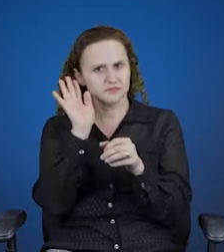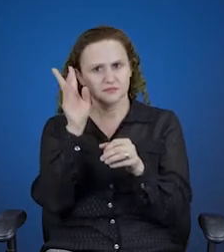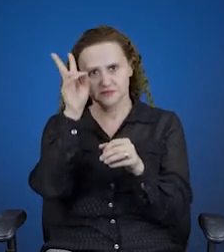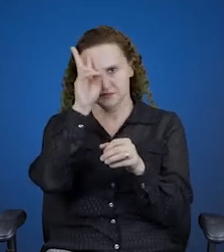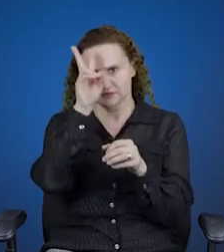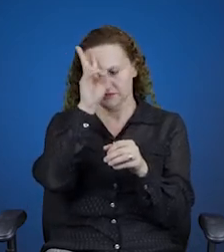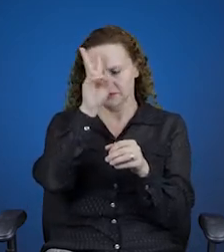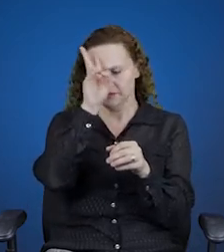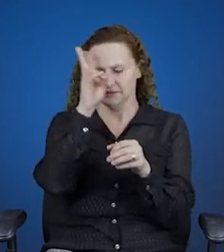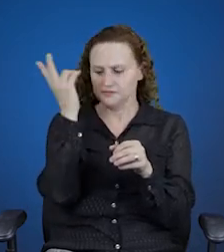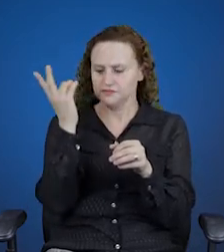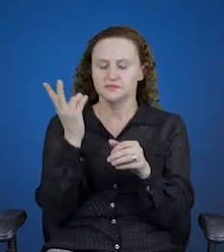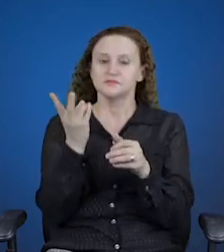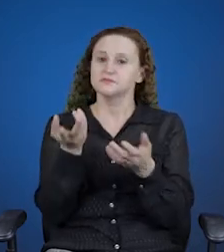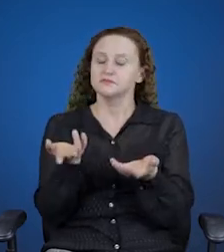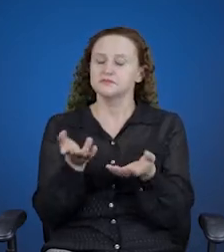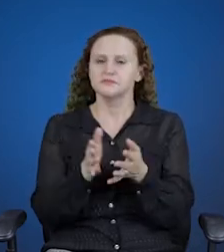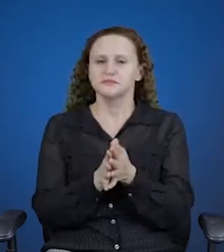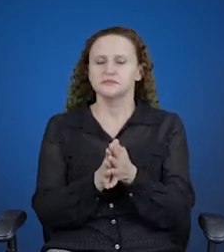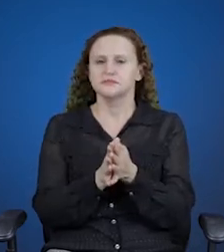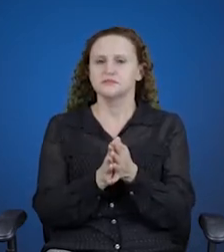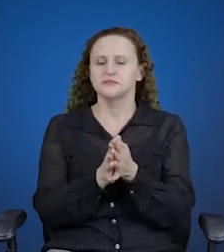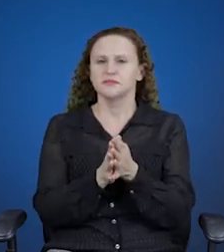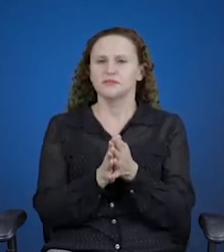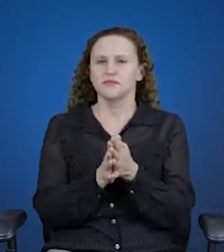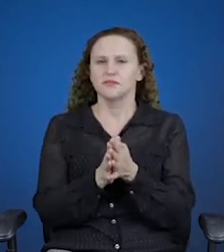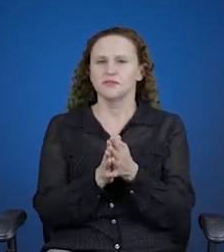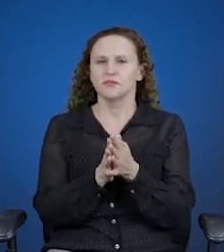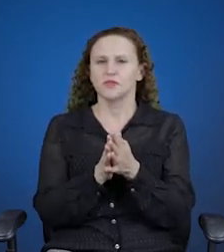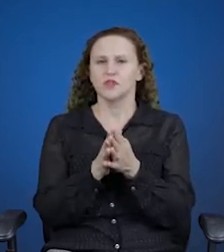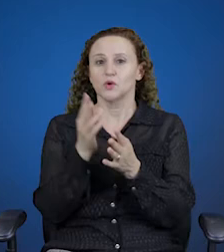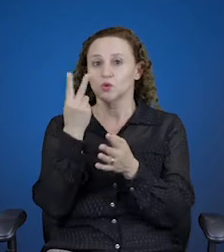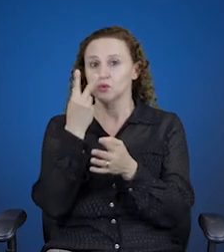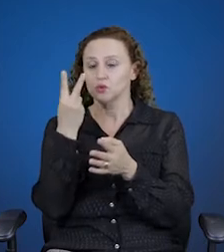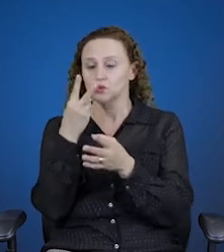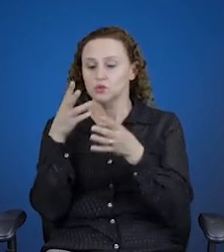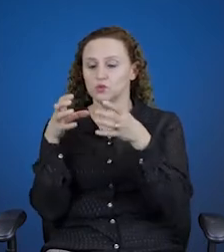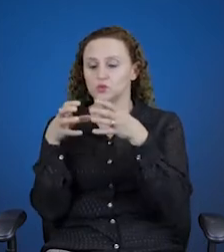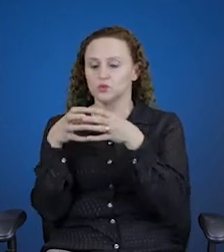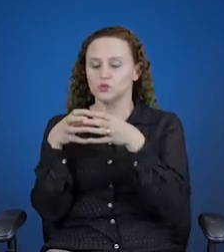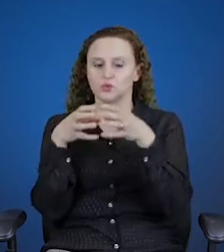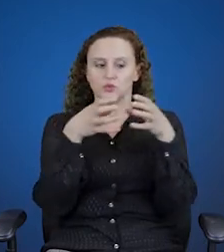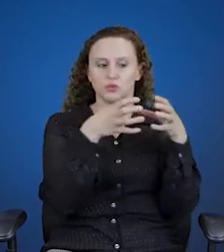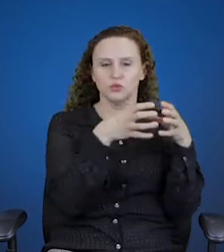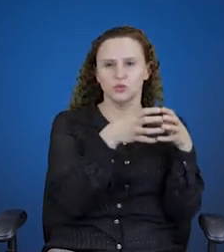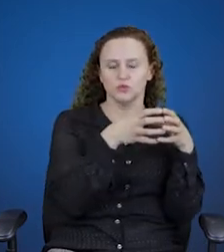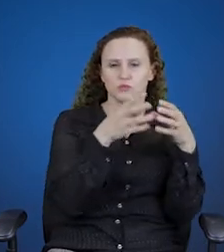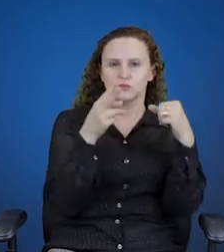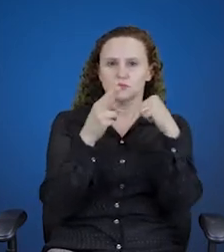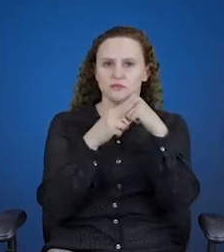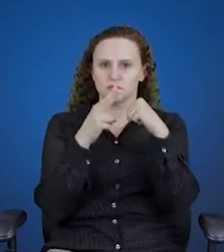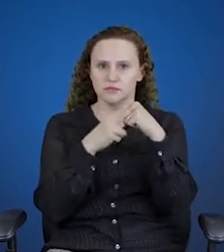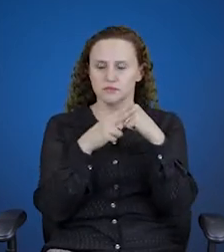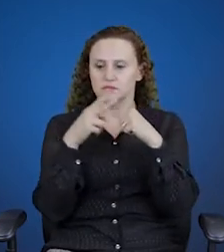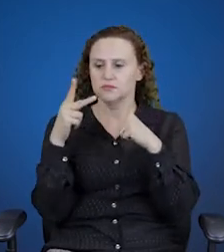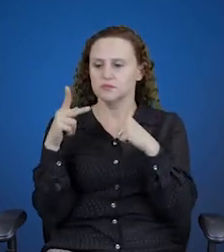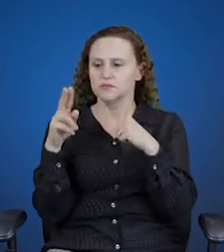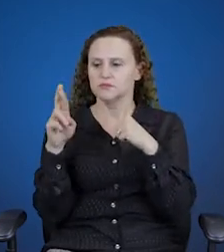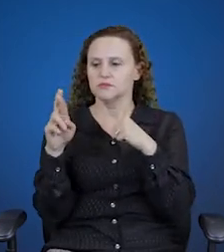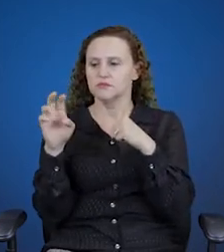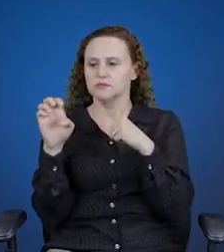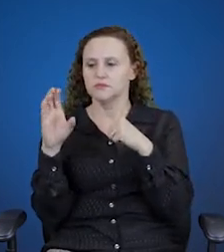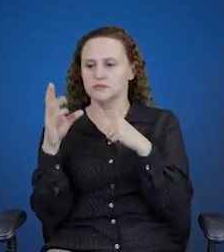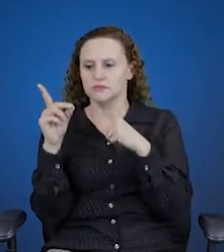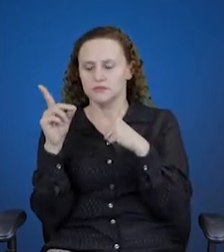sei se vocês estão lembrados que eu falei dos dois grandes grupos de verbos que nós temos na língua portuguesa uso de